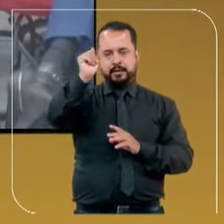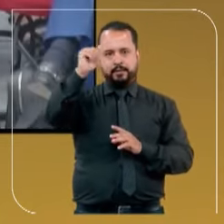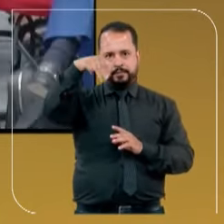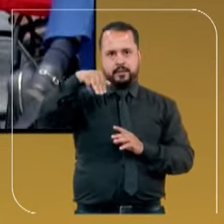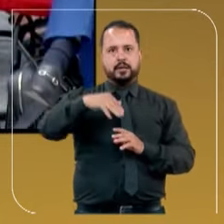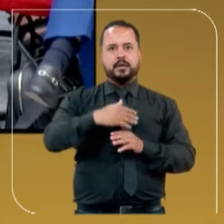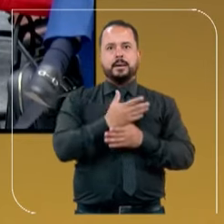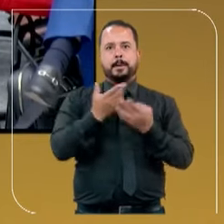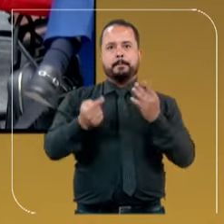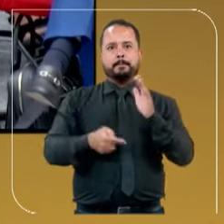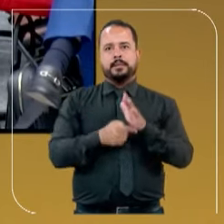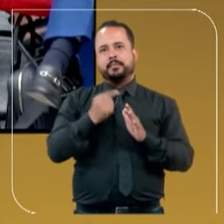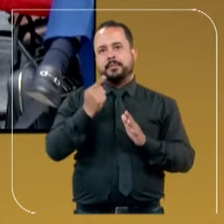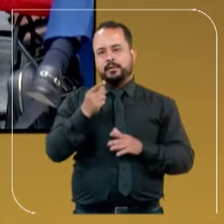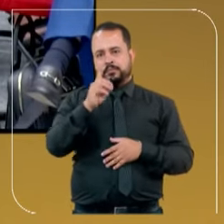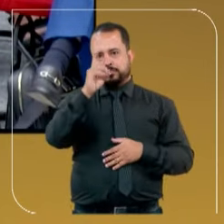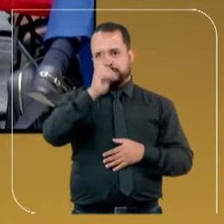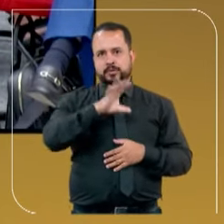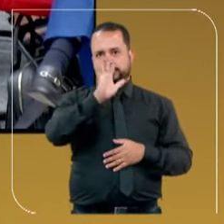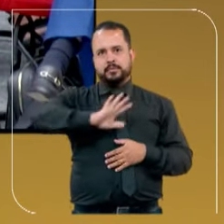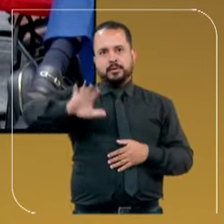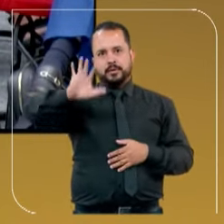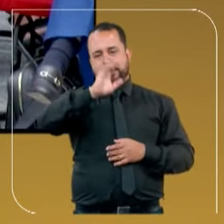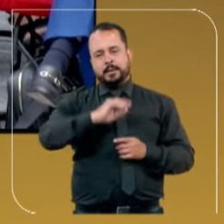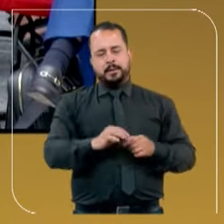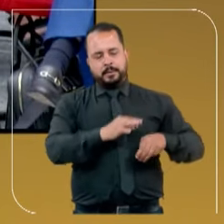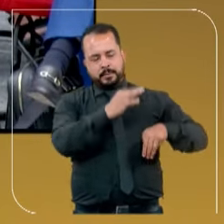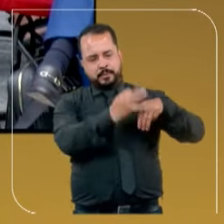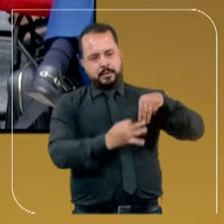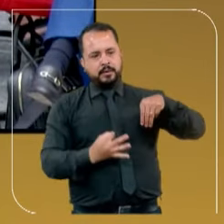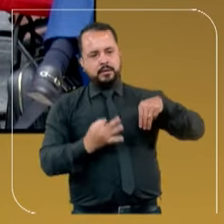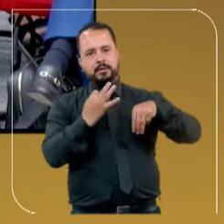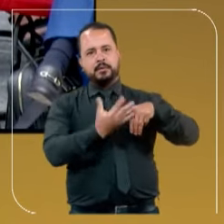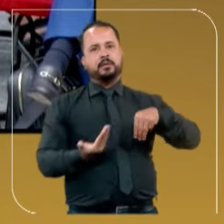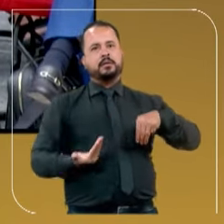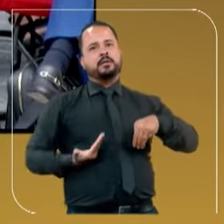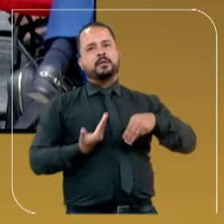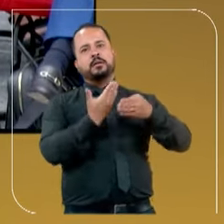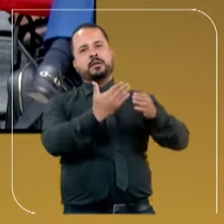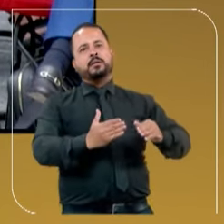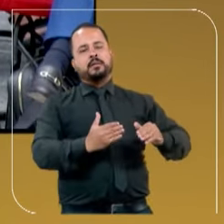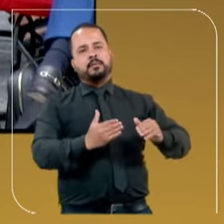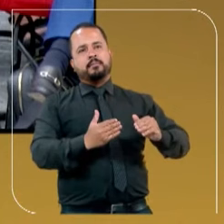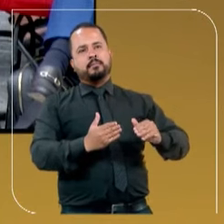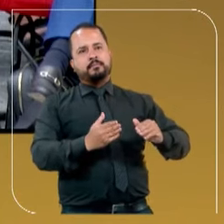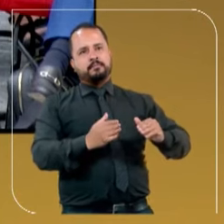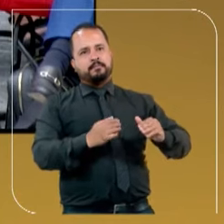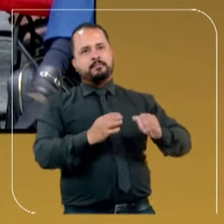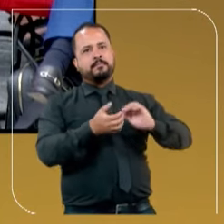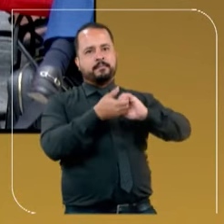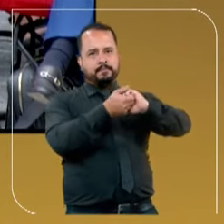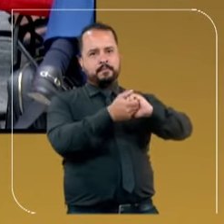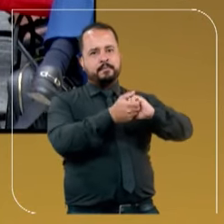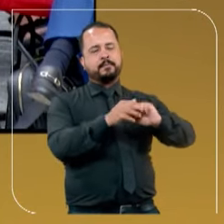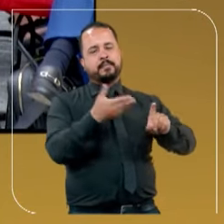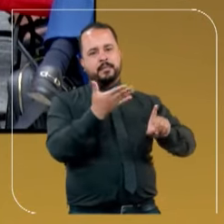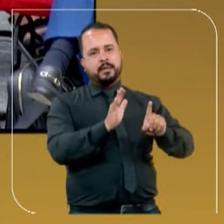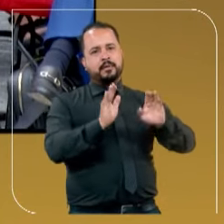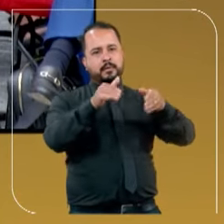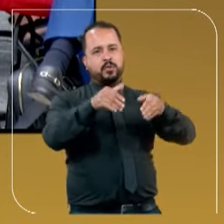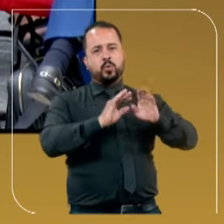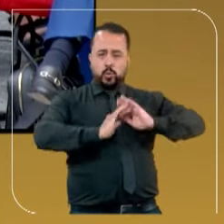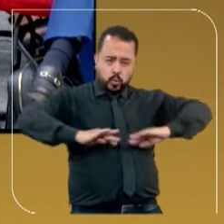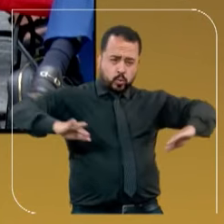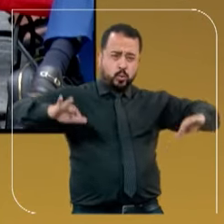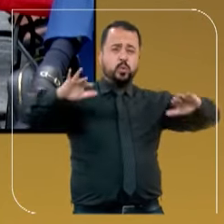diretor-geral, ministro ali presente, Nilson Naves. E também, e todos os presentes